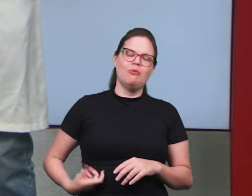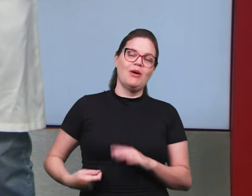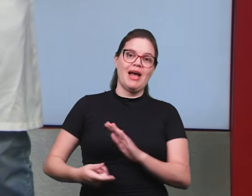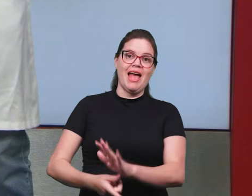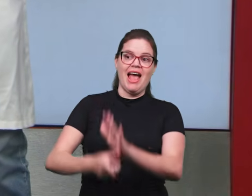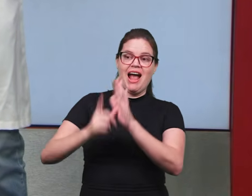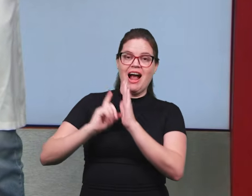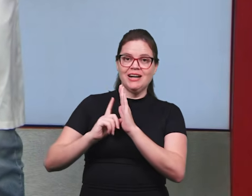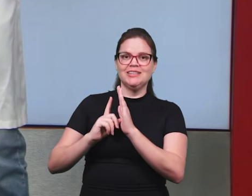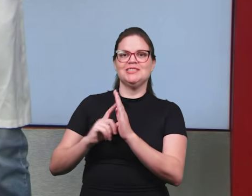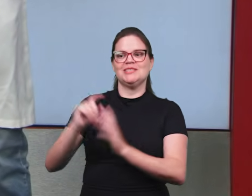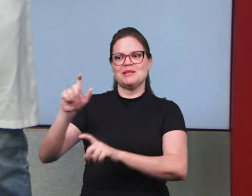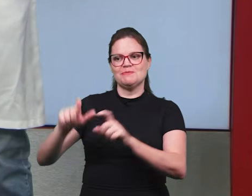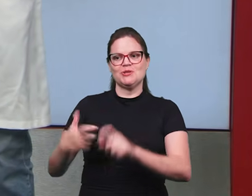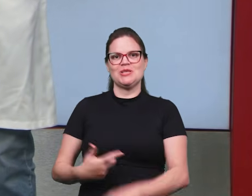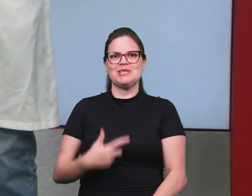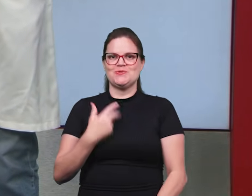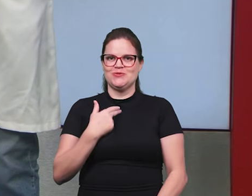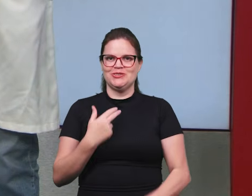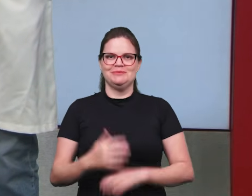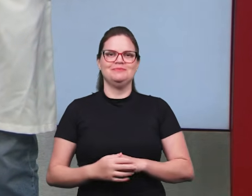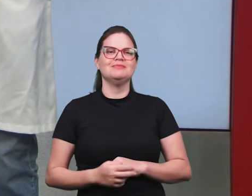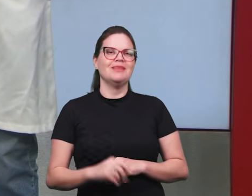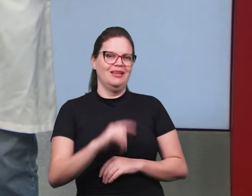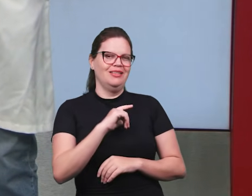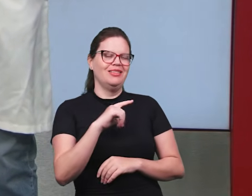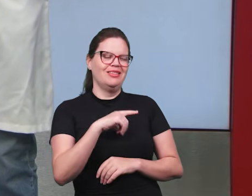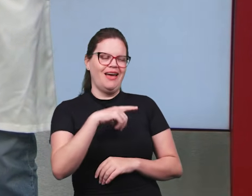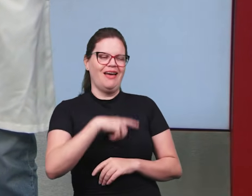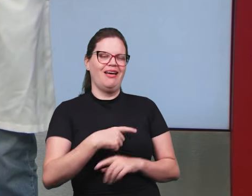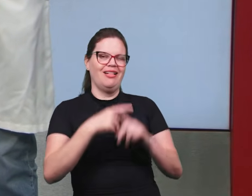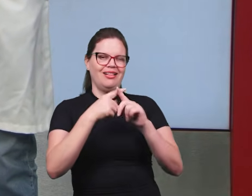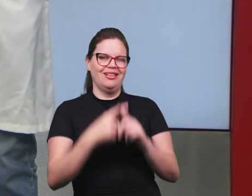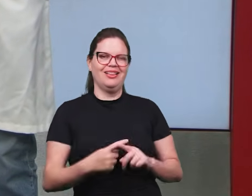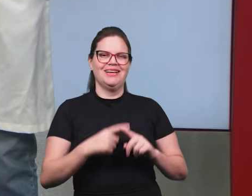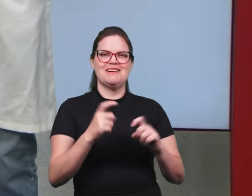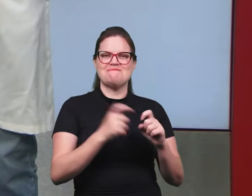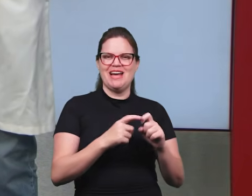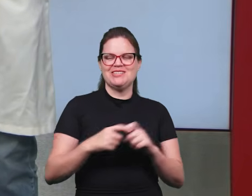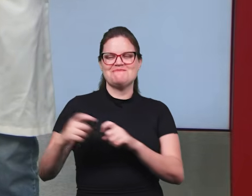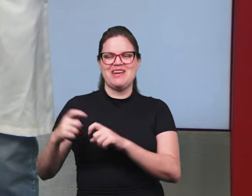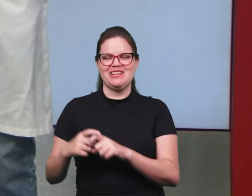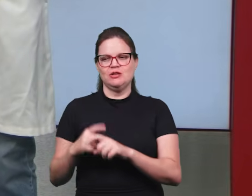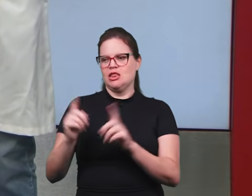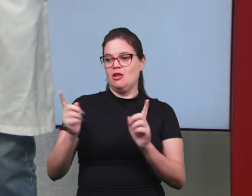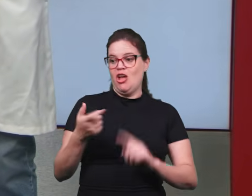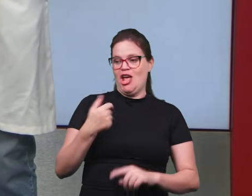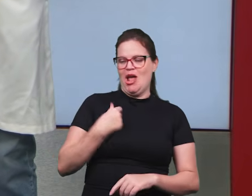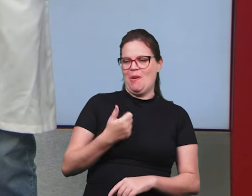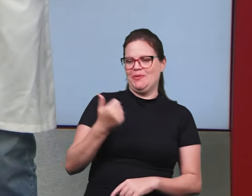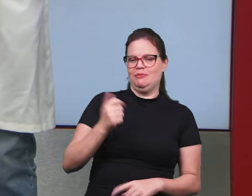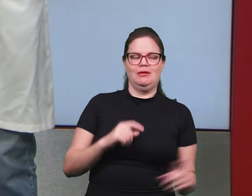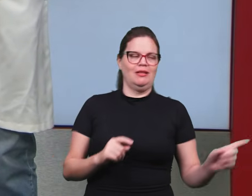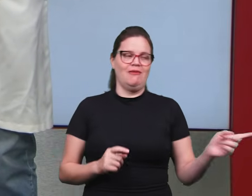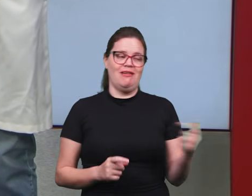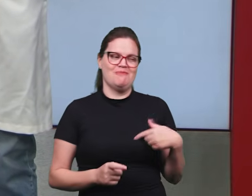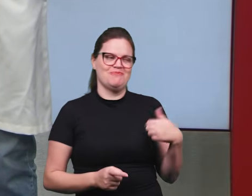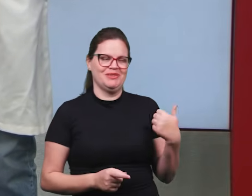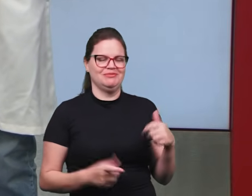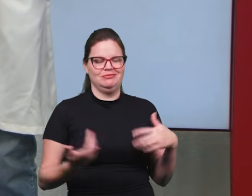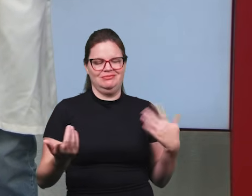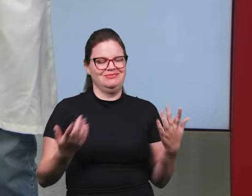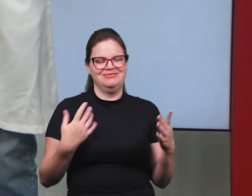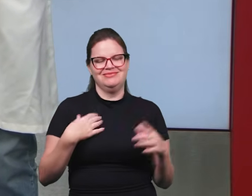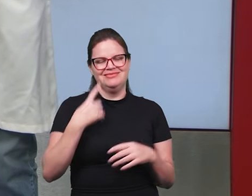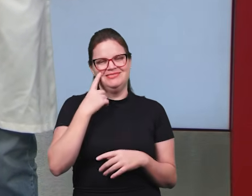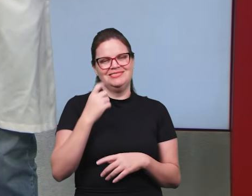Isso é motivo, tem uma rixazinha aí que os médicos conhecem, né? Mas olha